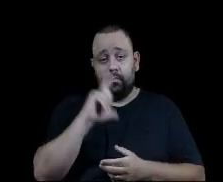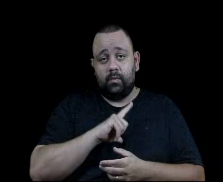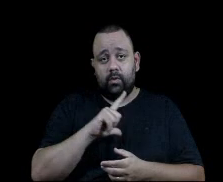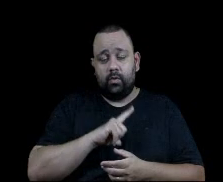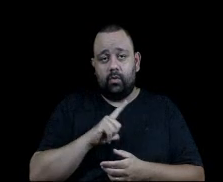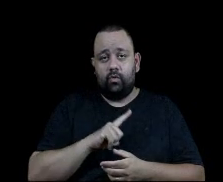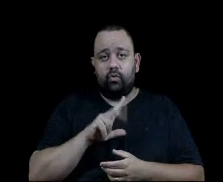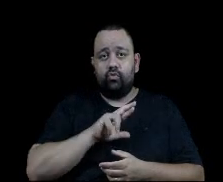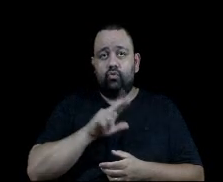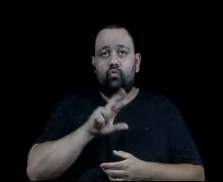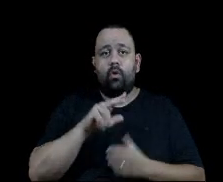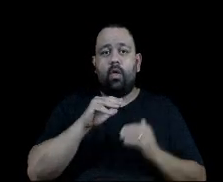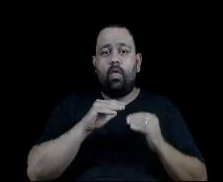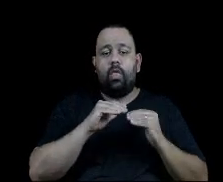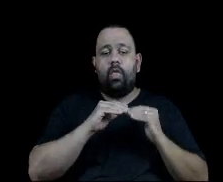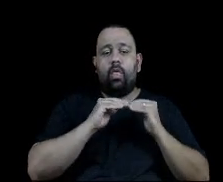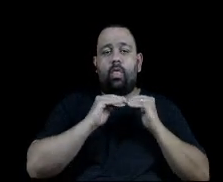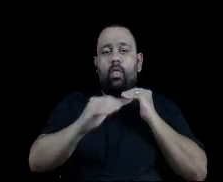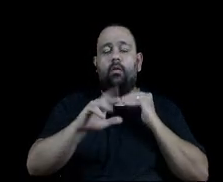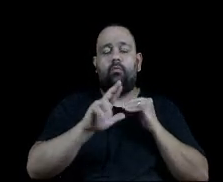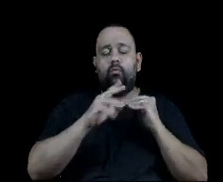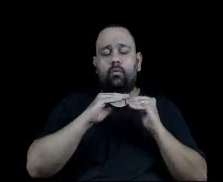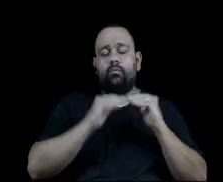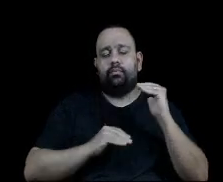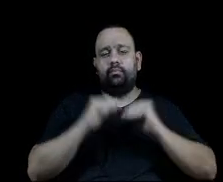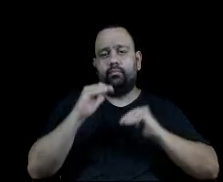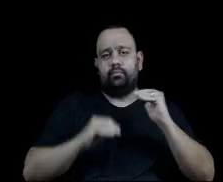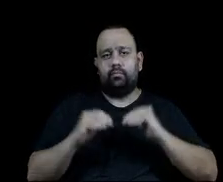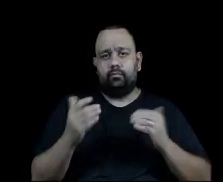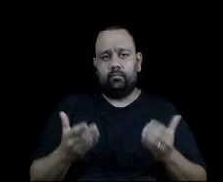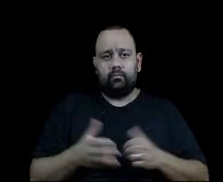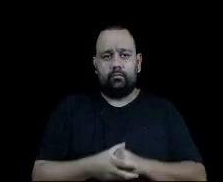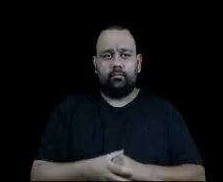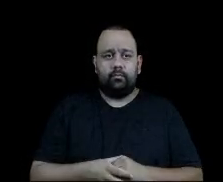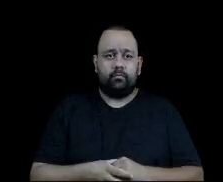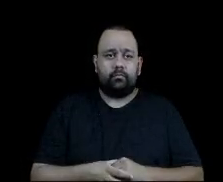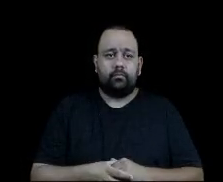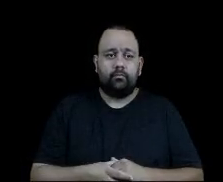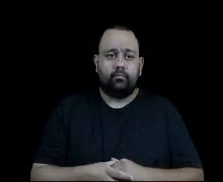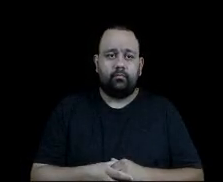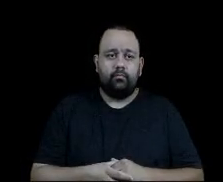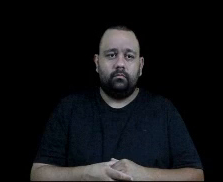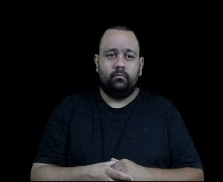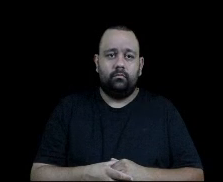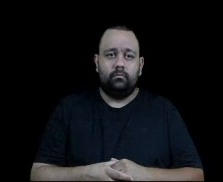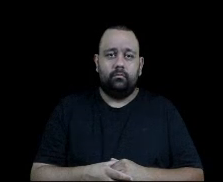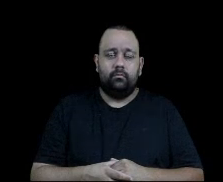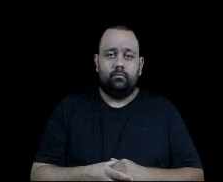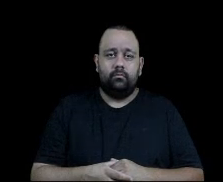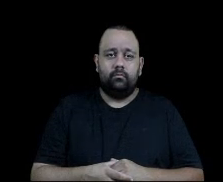realmente ele não é muito linear, esse tipo de imposto.